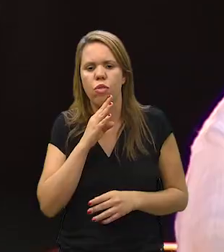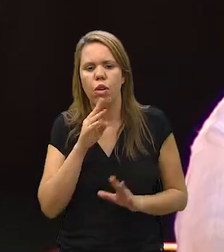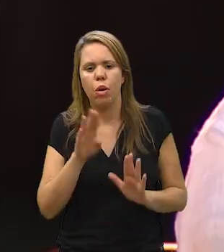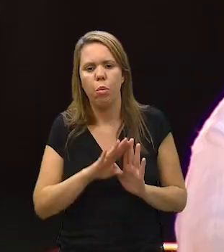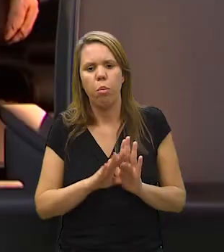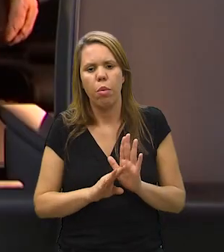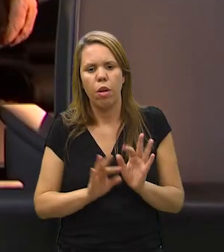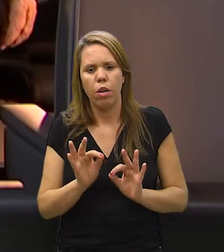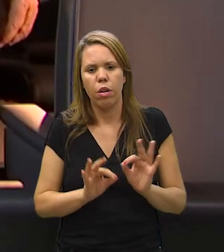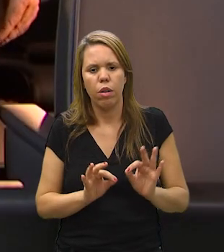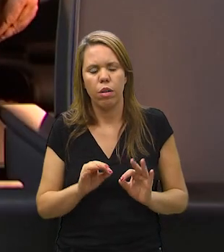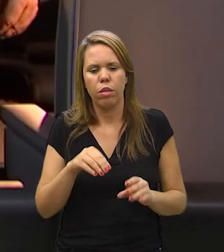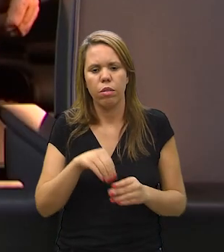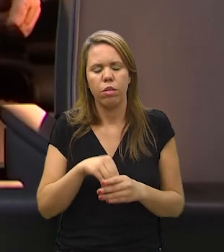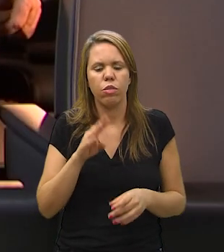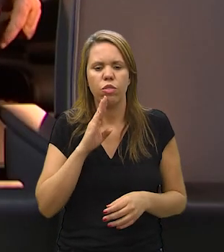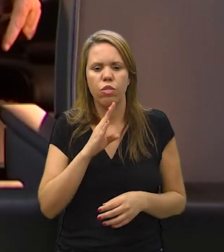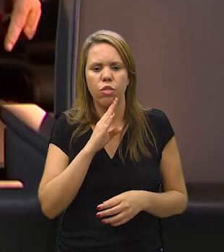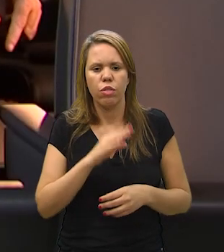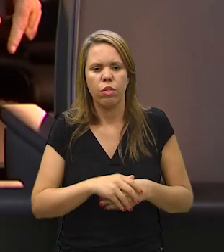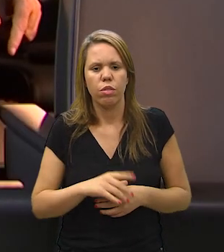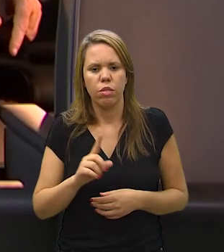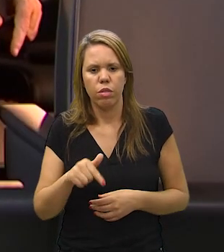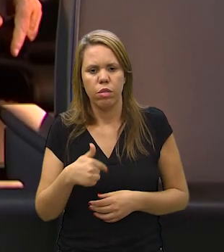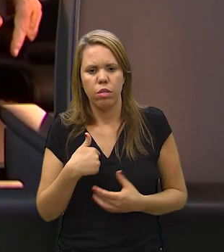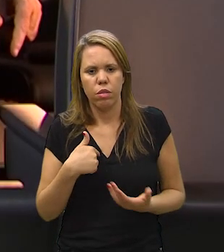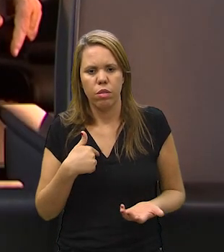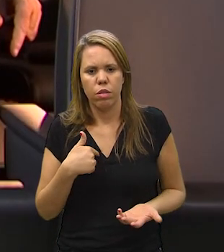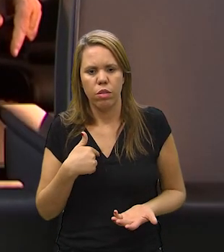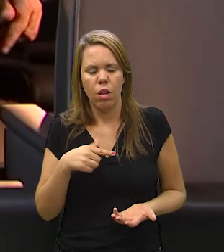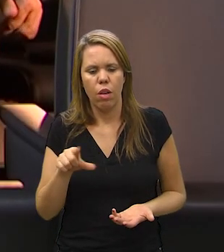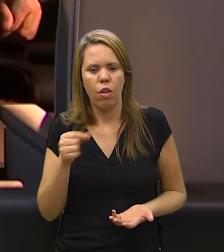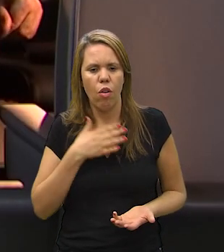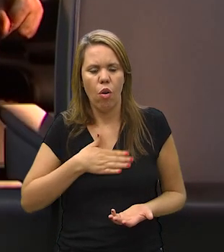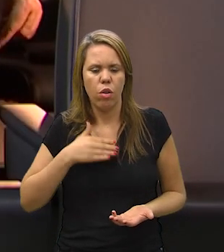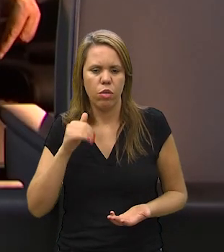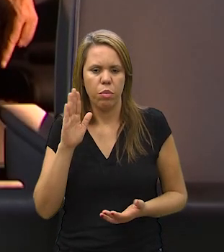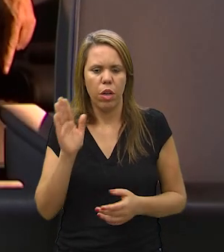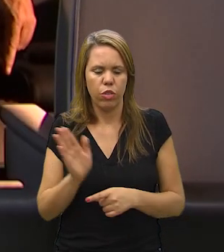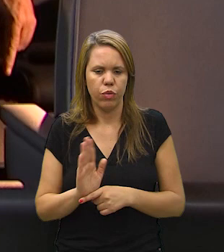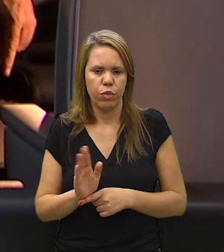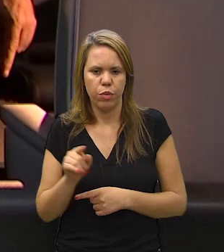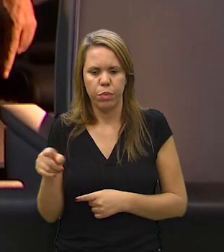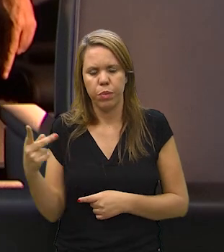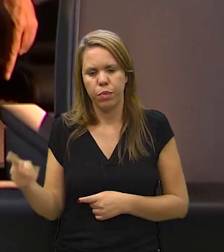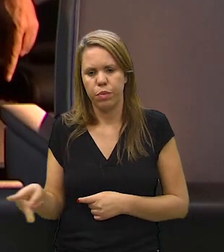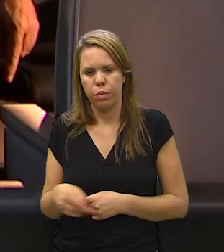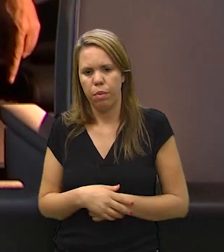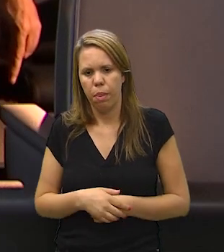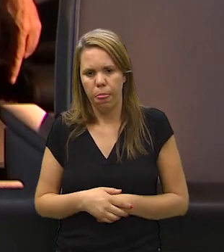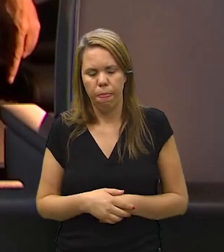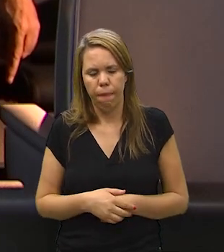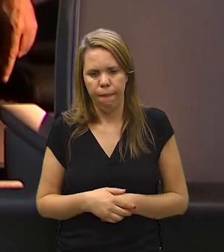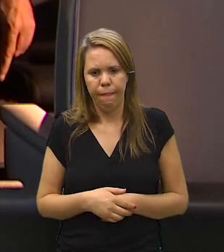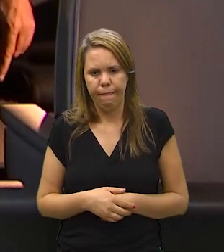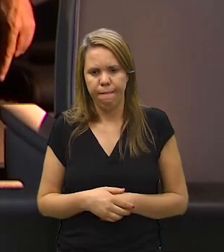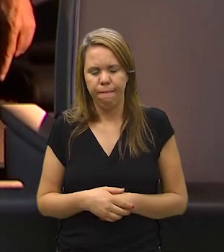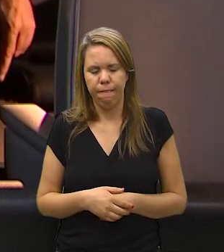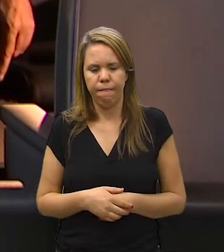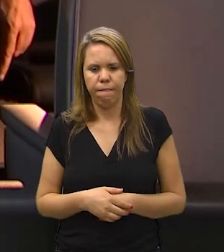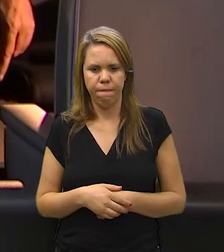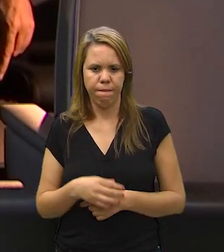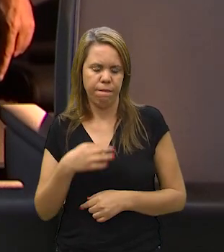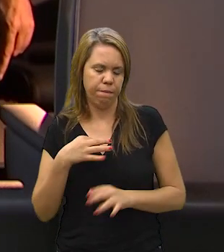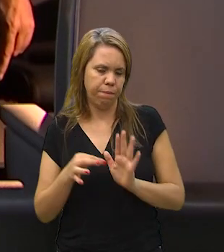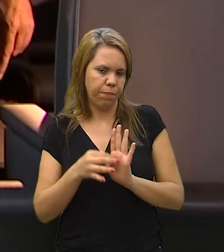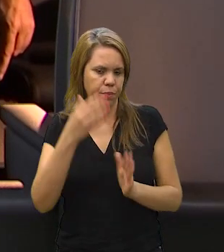sendo executado dentro de um bar. E esse é meu momento favorito do curta. E a sua, Elcio? Para mim,